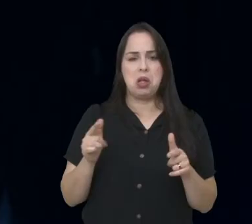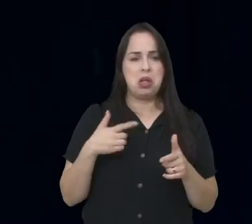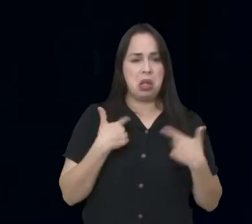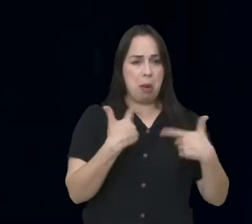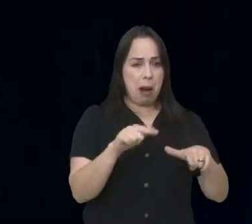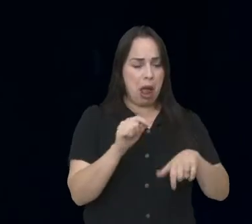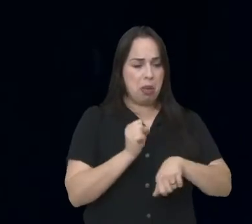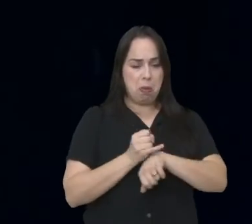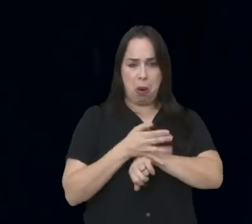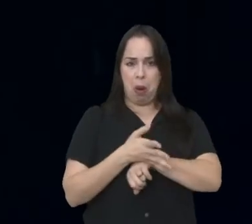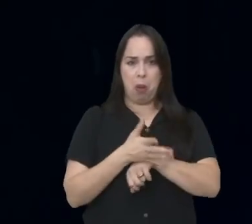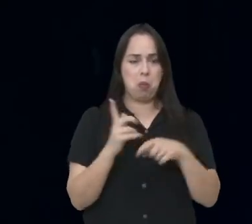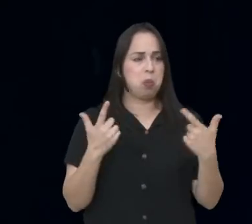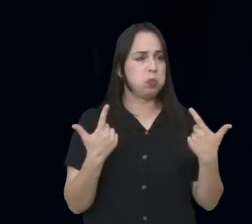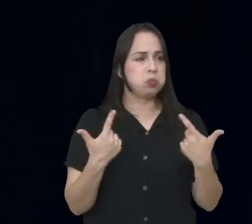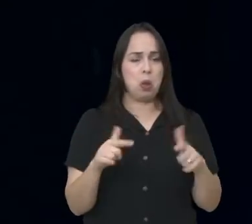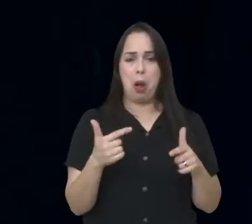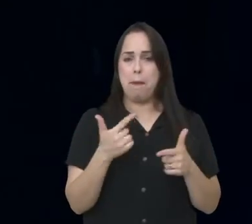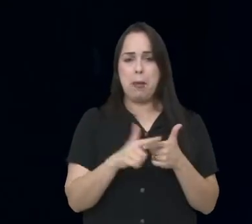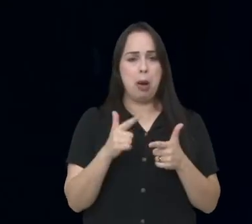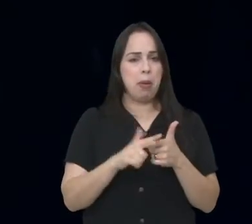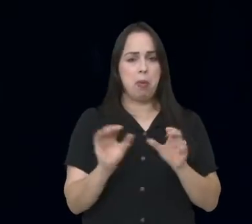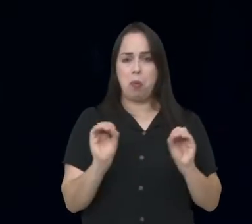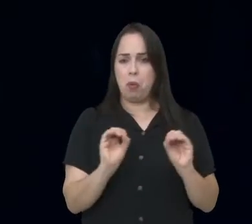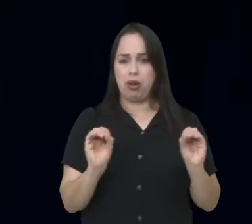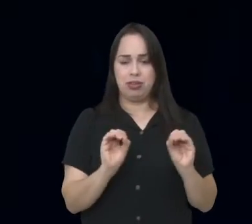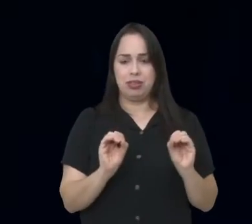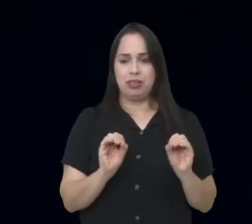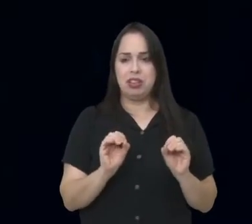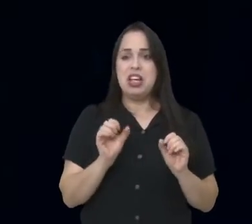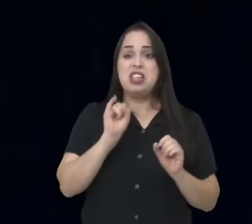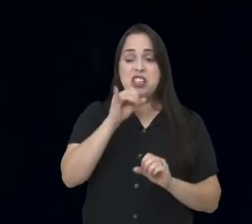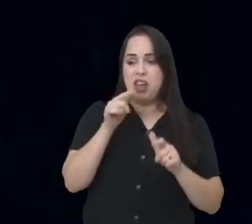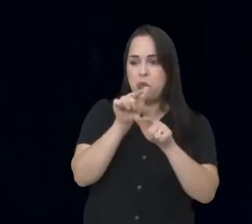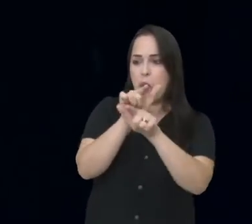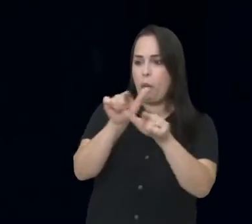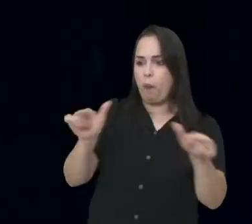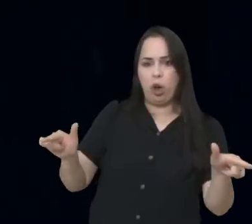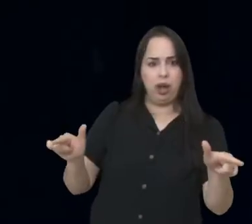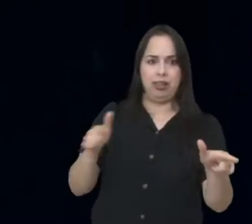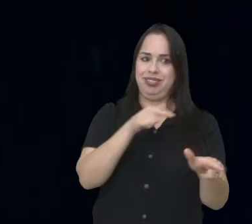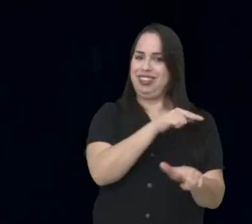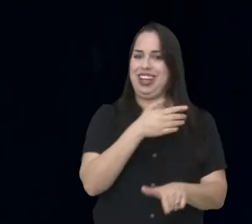madrugada, não. Né? Ele não gosta quando está vazio, ele fala que quando está vazio ele